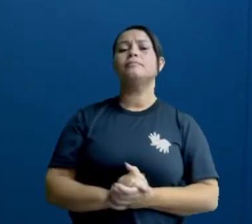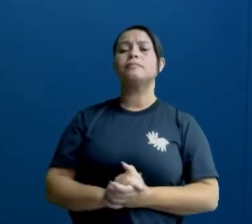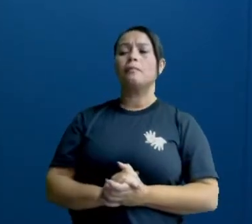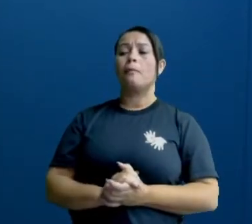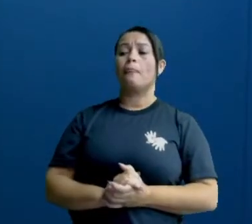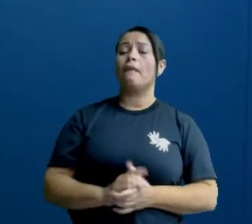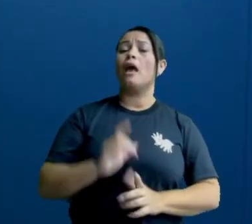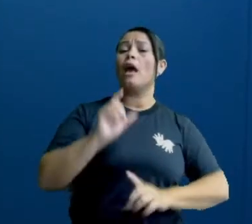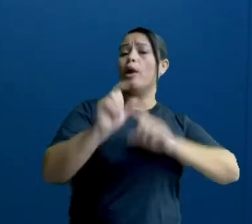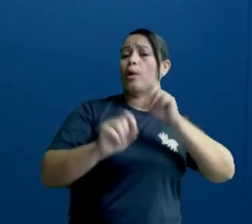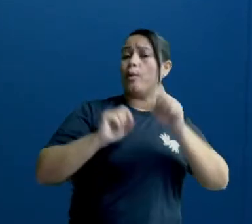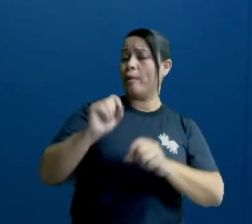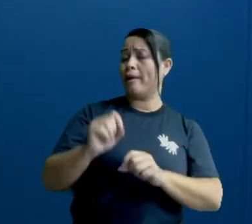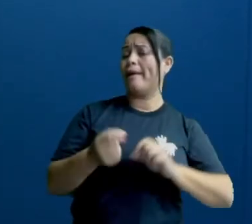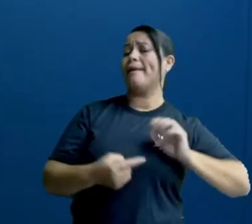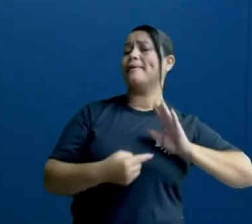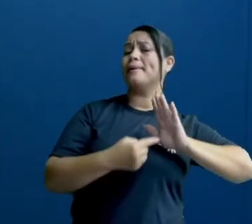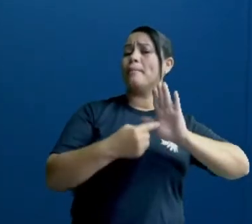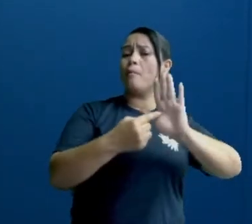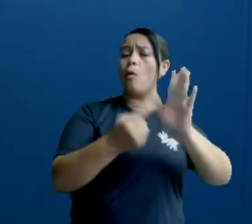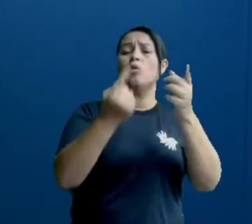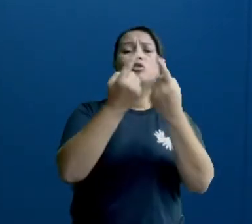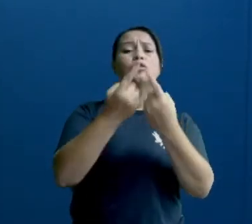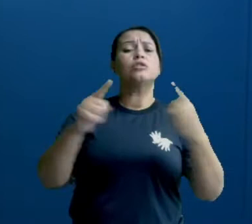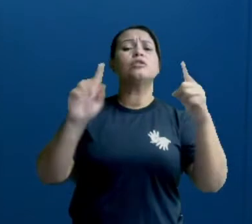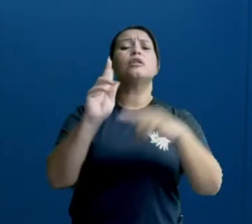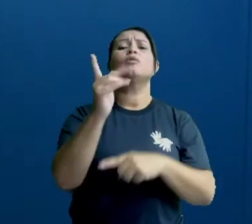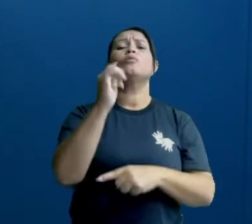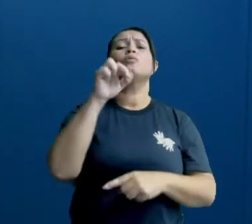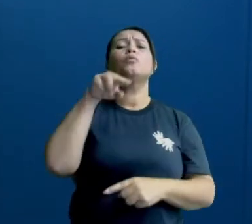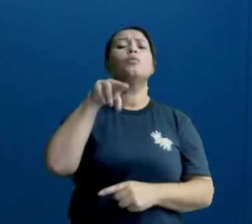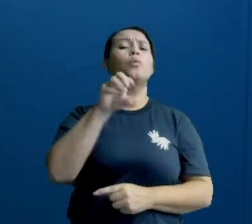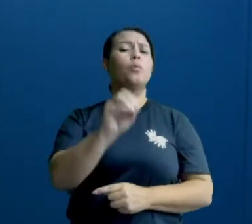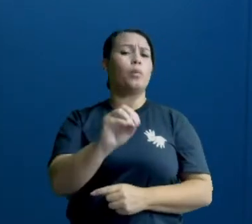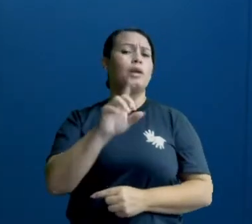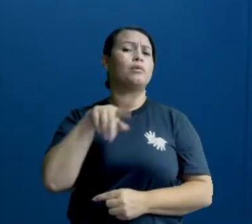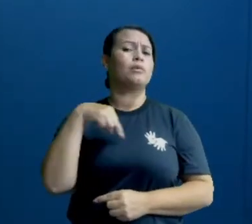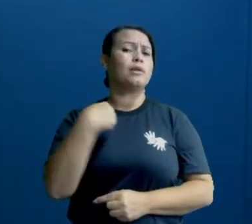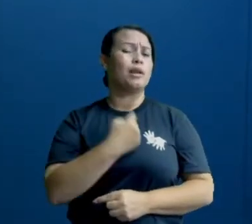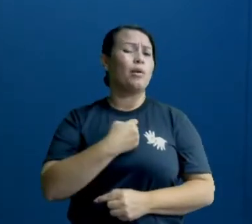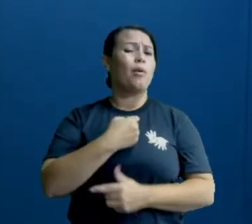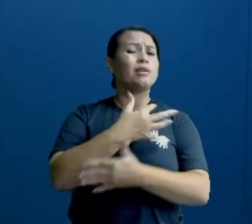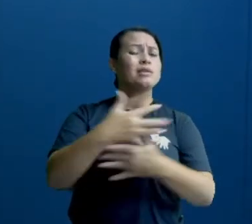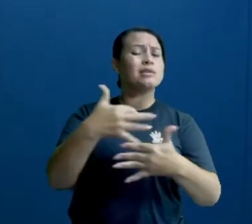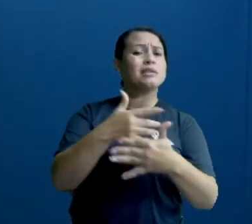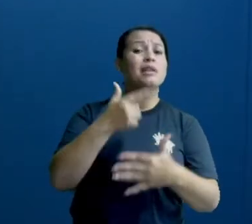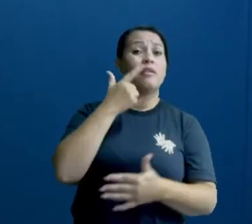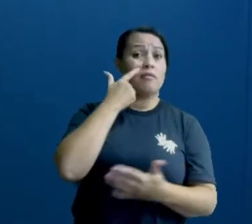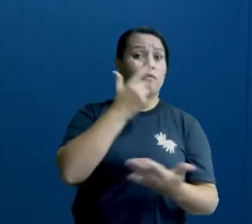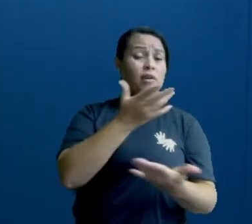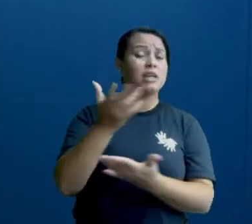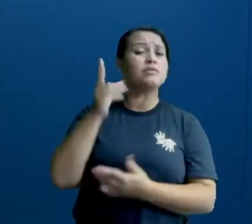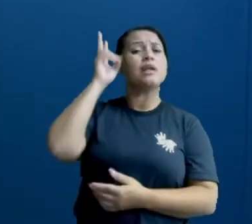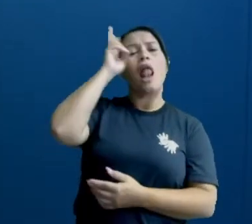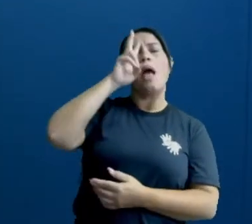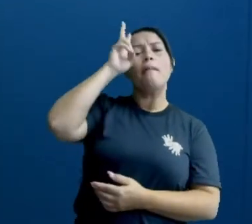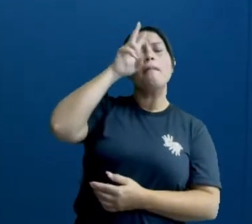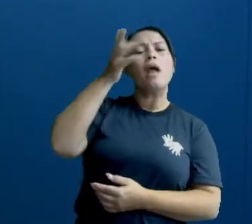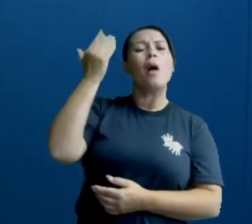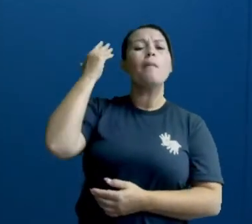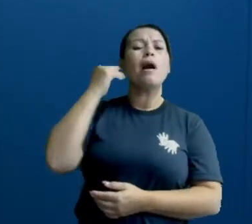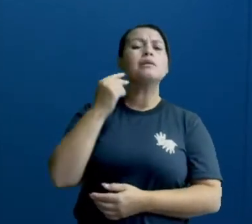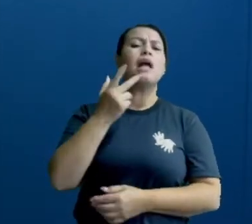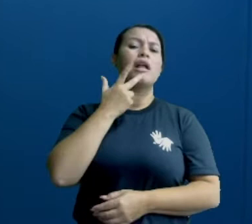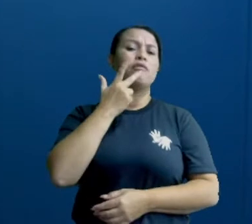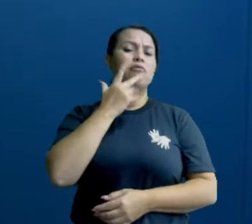Bom, e o que é que retrata o hino da Vitória de Santo Antão, né? Da nossa cidade. Se você vê, ó, se você relembrar, ele fala